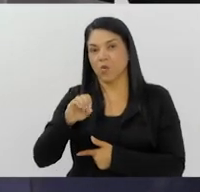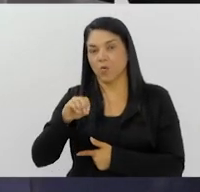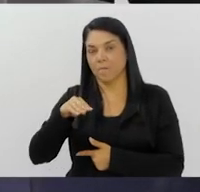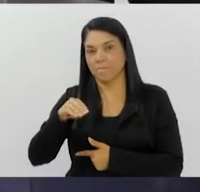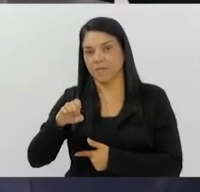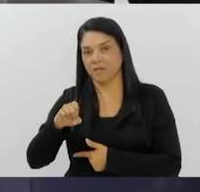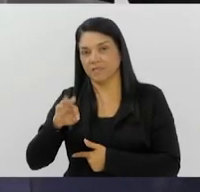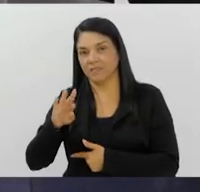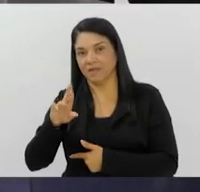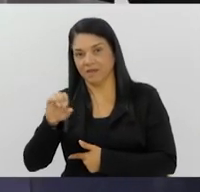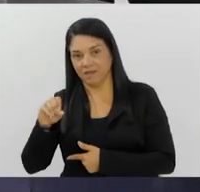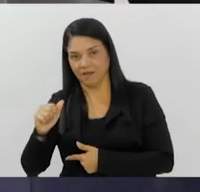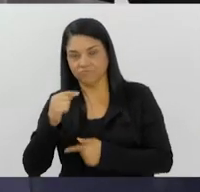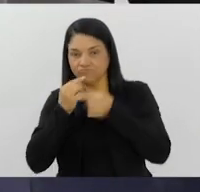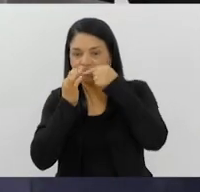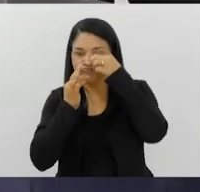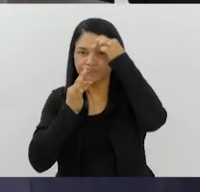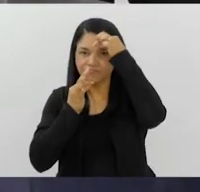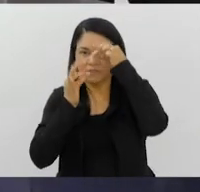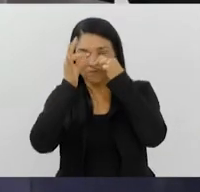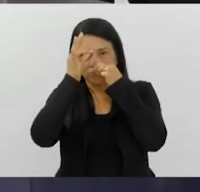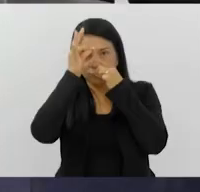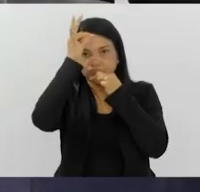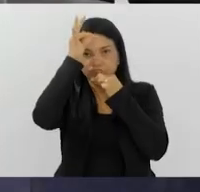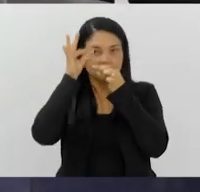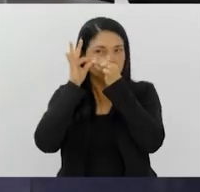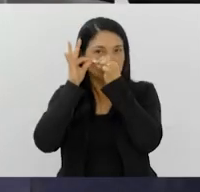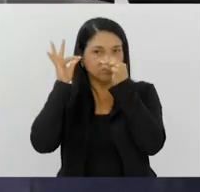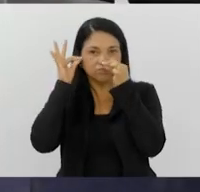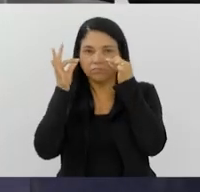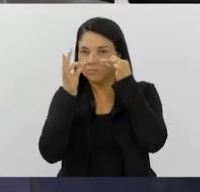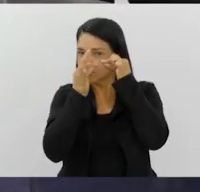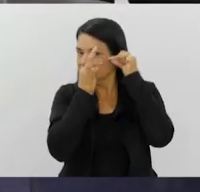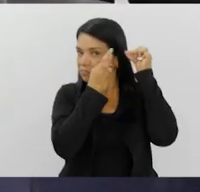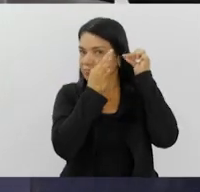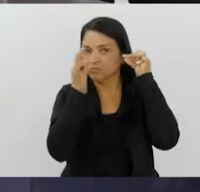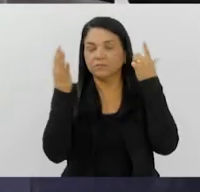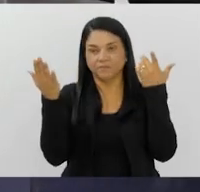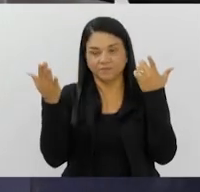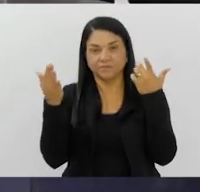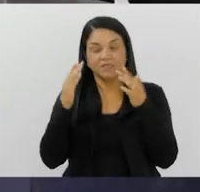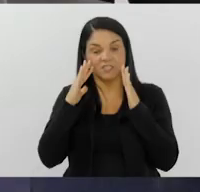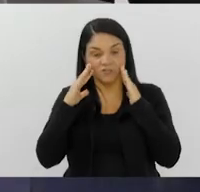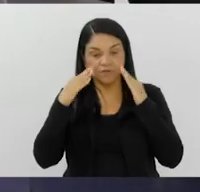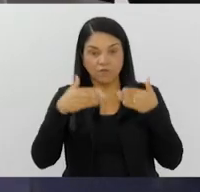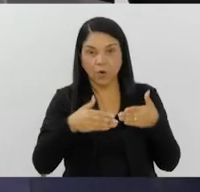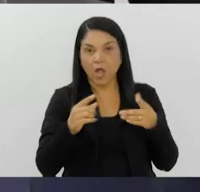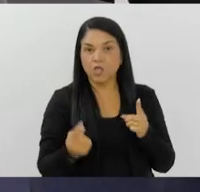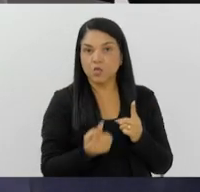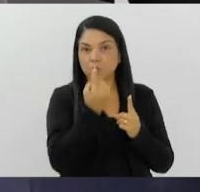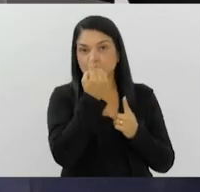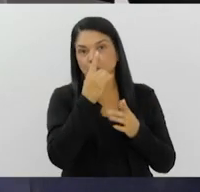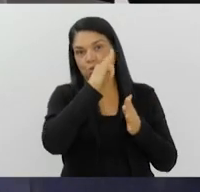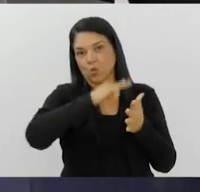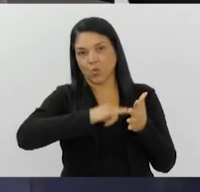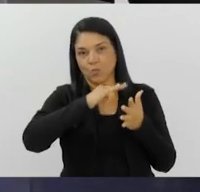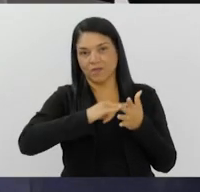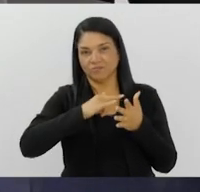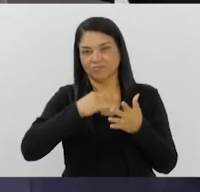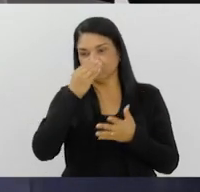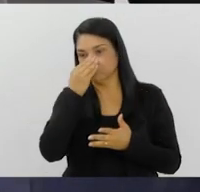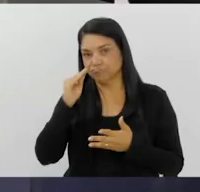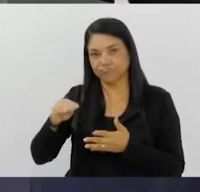Eh se a gente fizer apenas E focar no documento e e desconsiderar o processo Como eu disse é